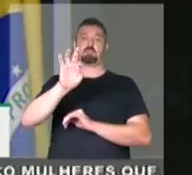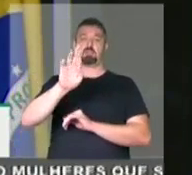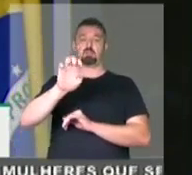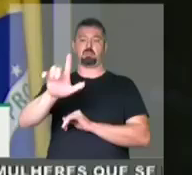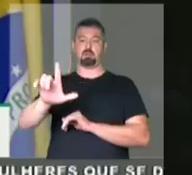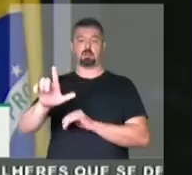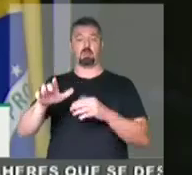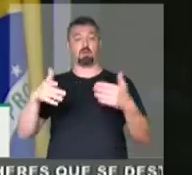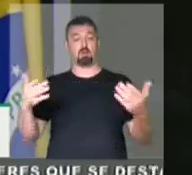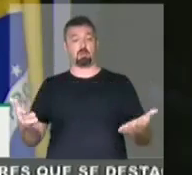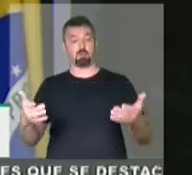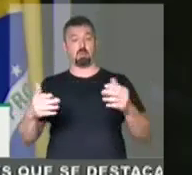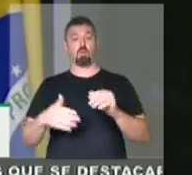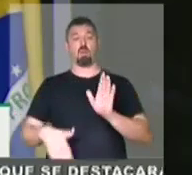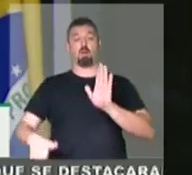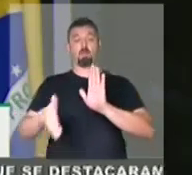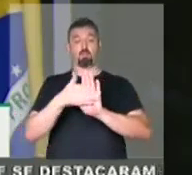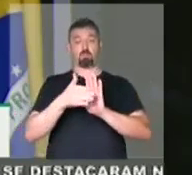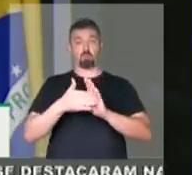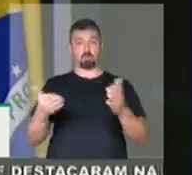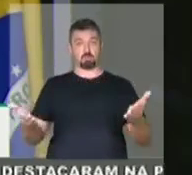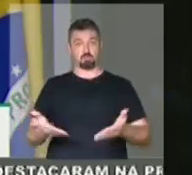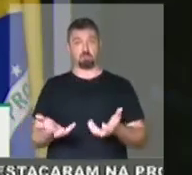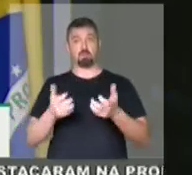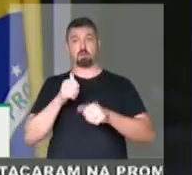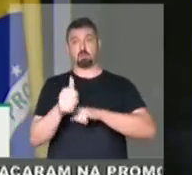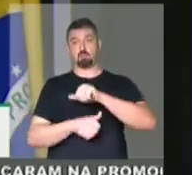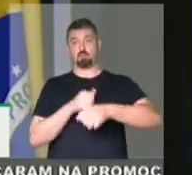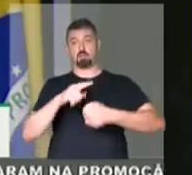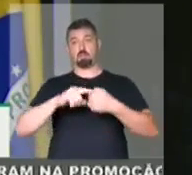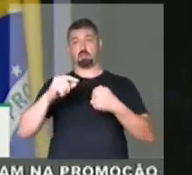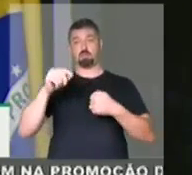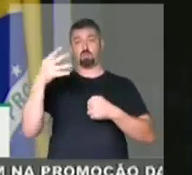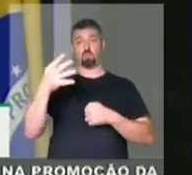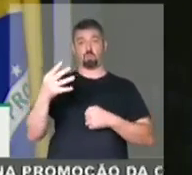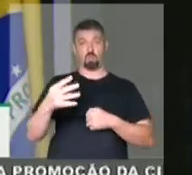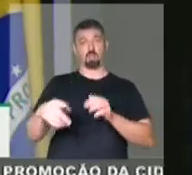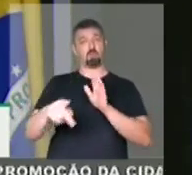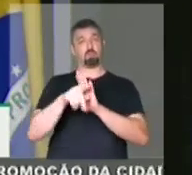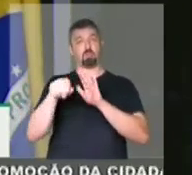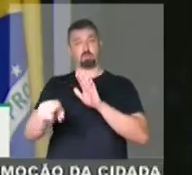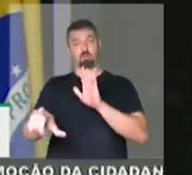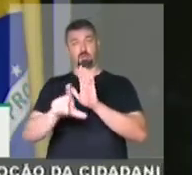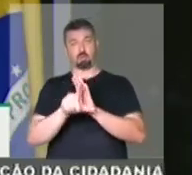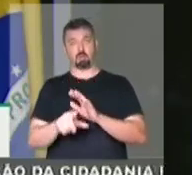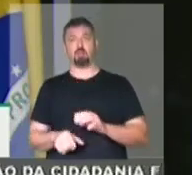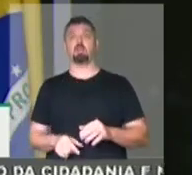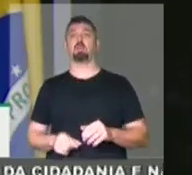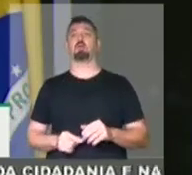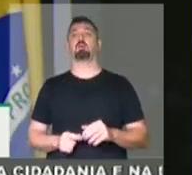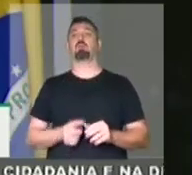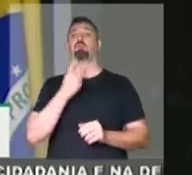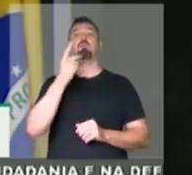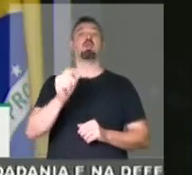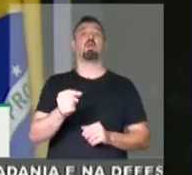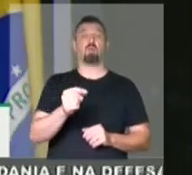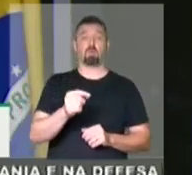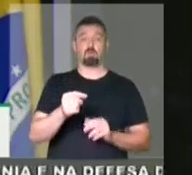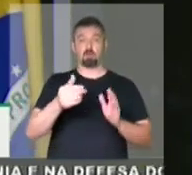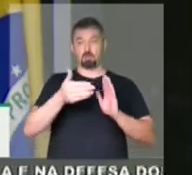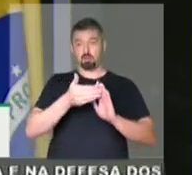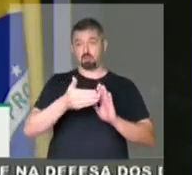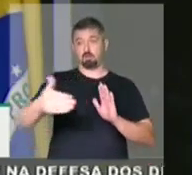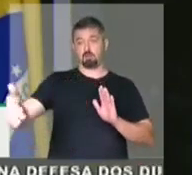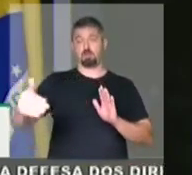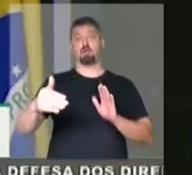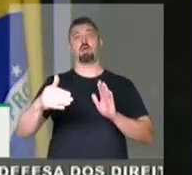Dessa forma, a proposição em tela pretende alterar o artigo 4º da mencionada lei para dispor que, ao longo das